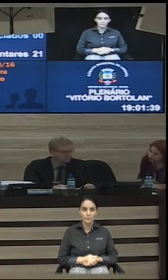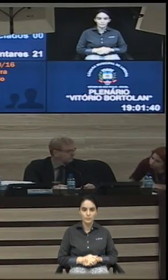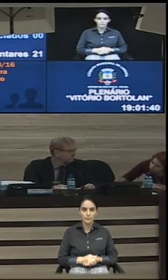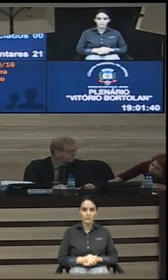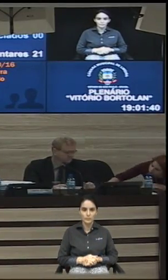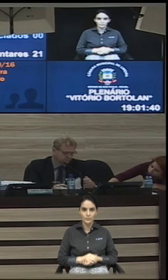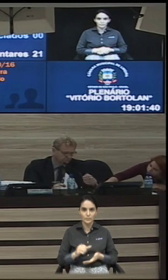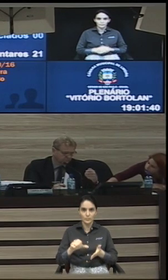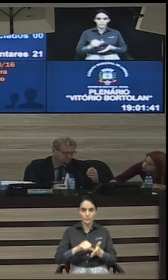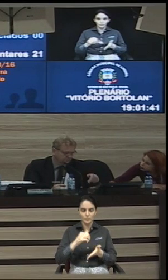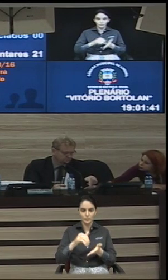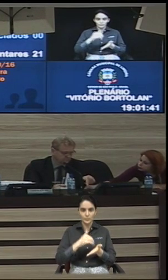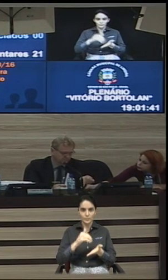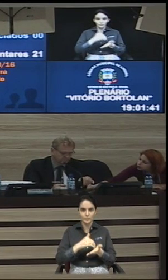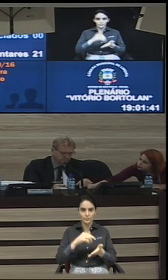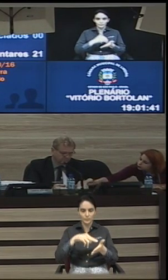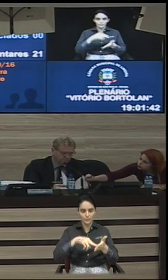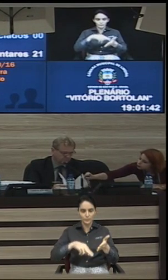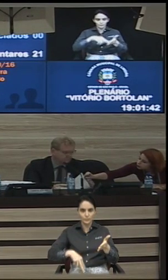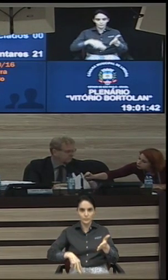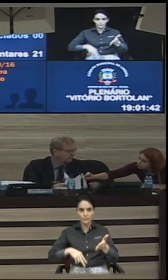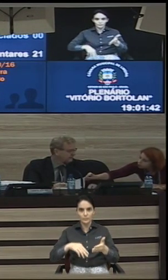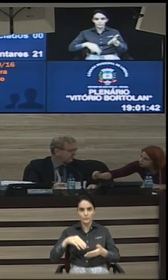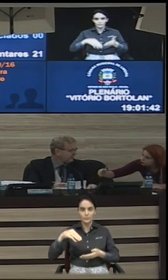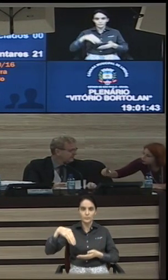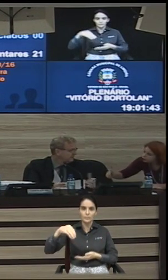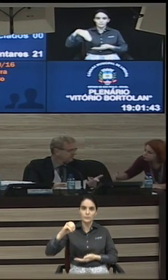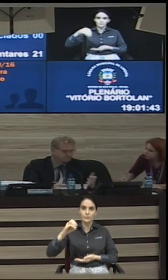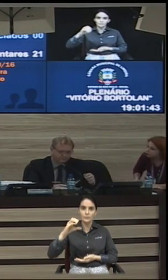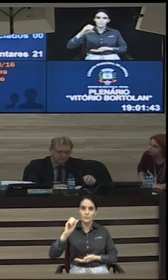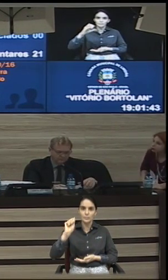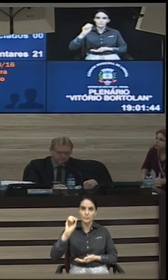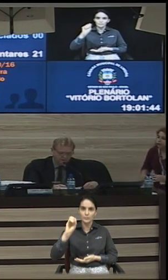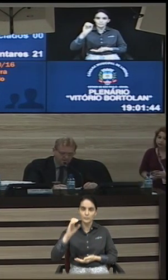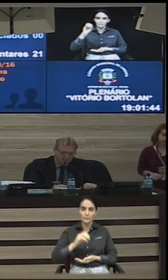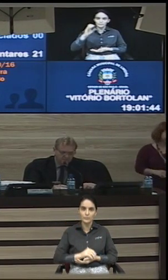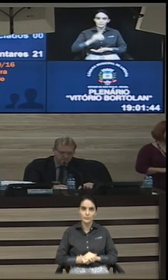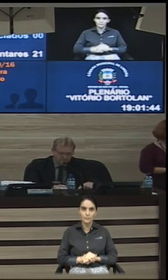Ao primeiro secretário para a leitura da próxima moção.